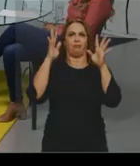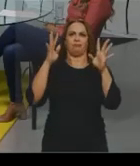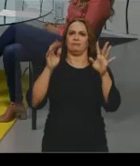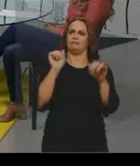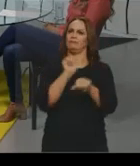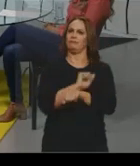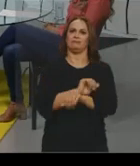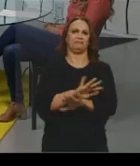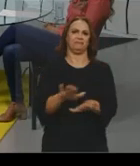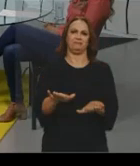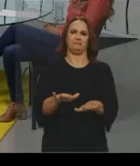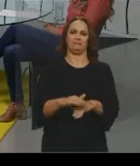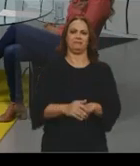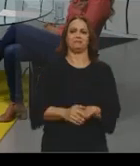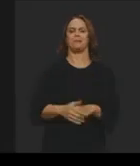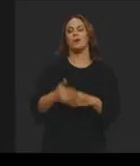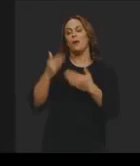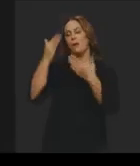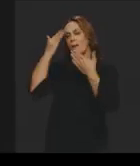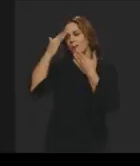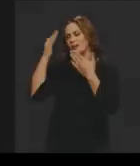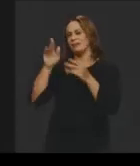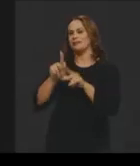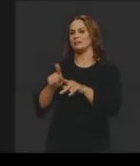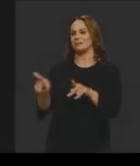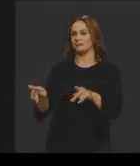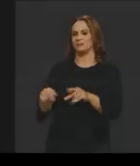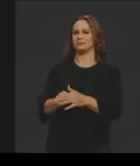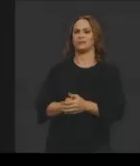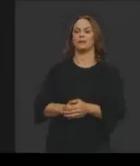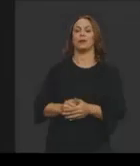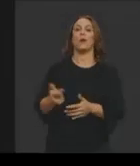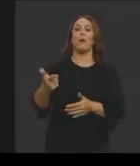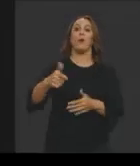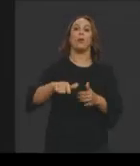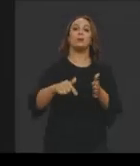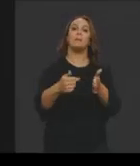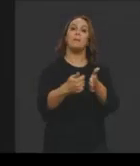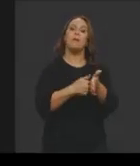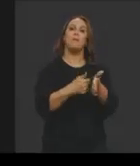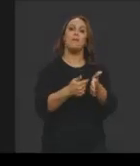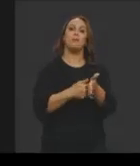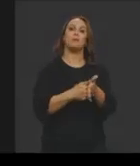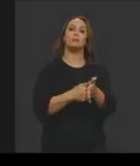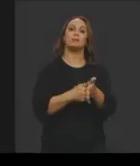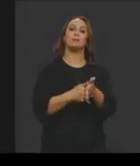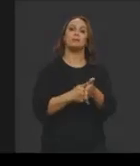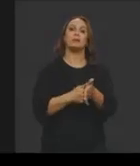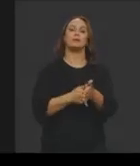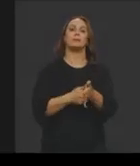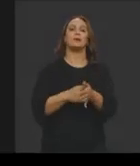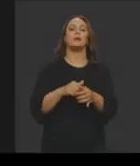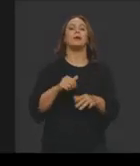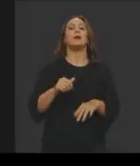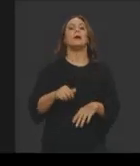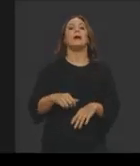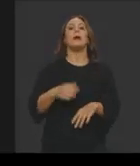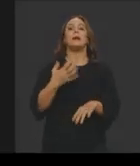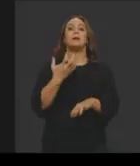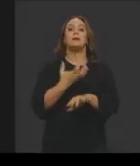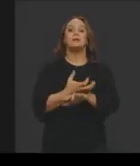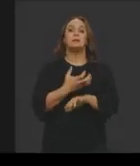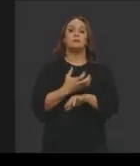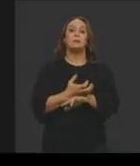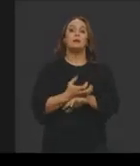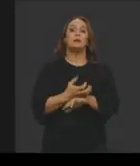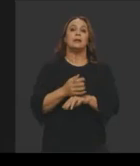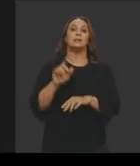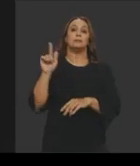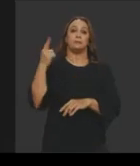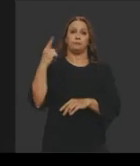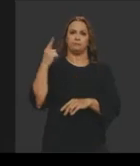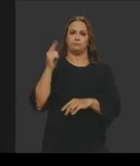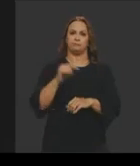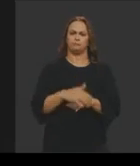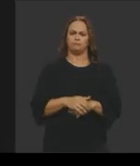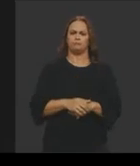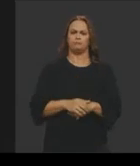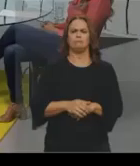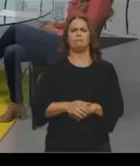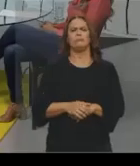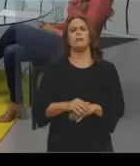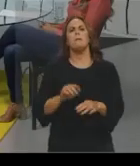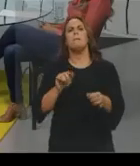Viviane, vamos para a próxima. Nossa próxima pergunta, professor Leonardo. Professor Leonardo, o senhor não falou sobre a ALCA.